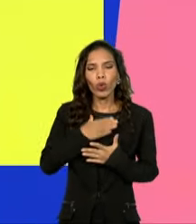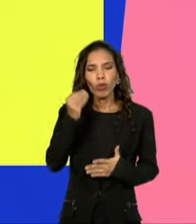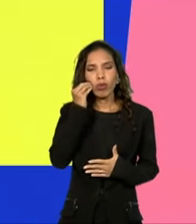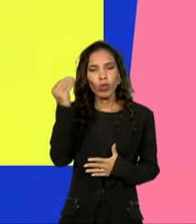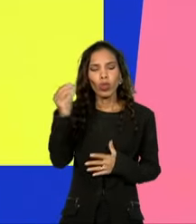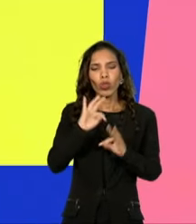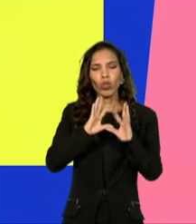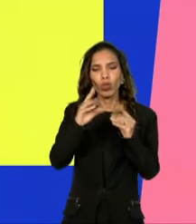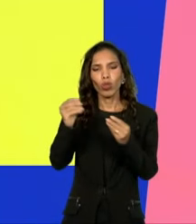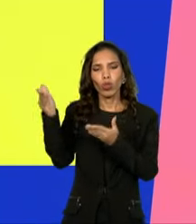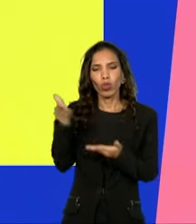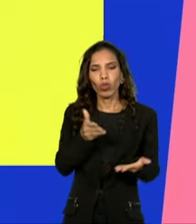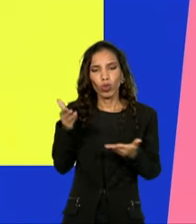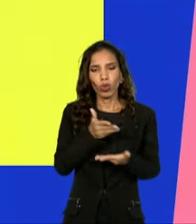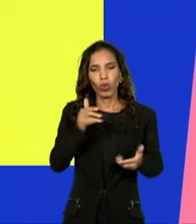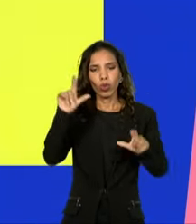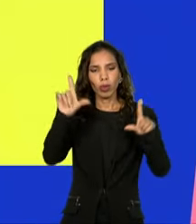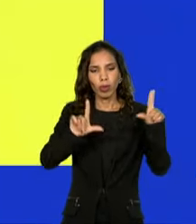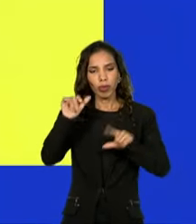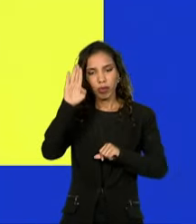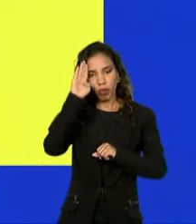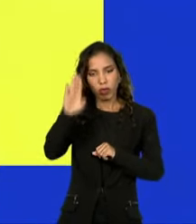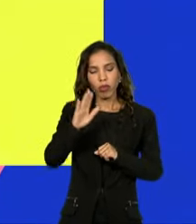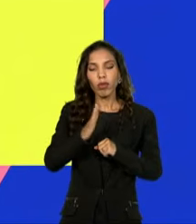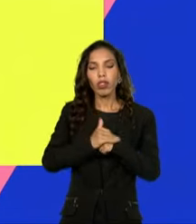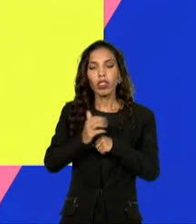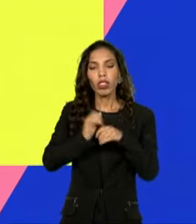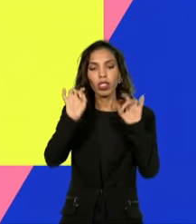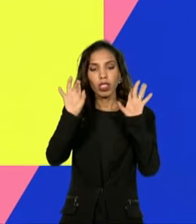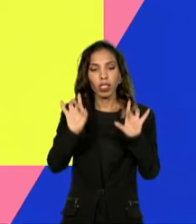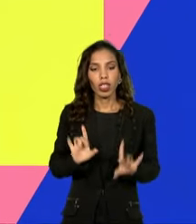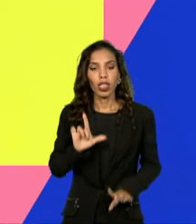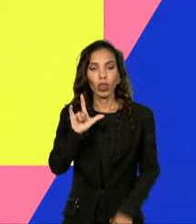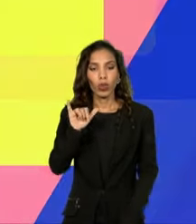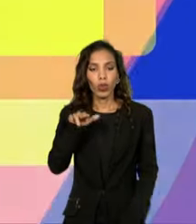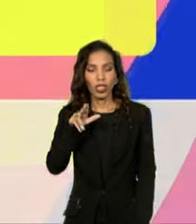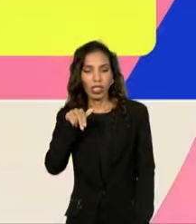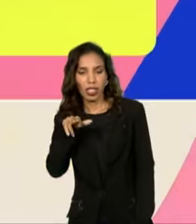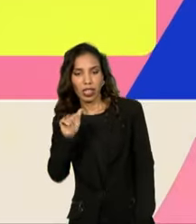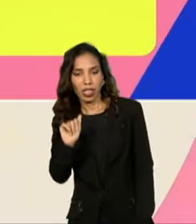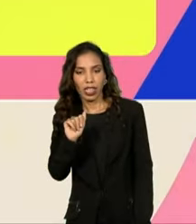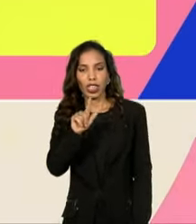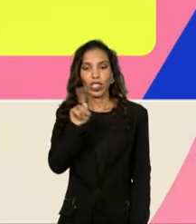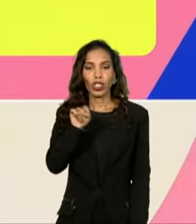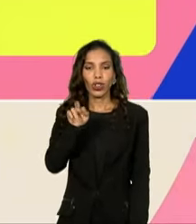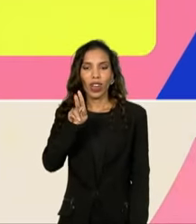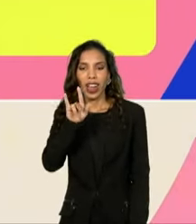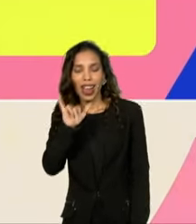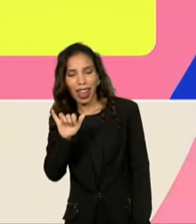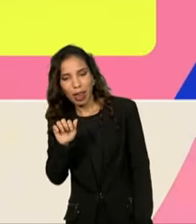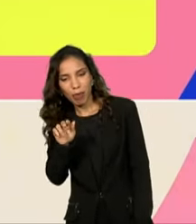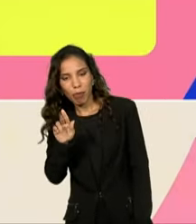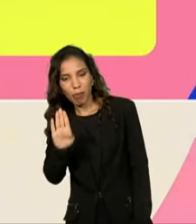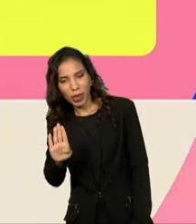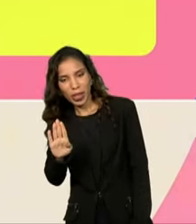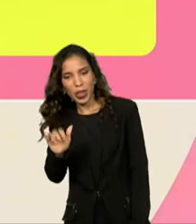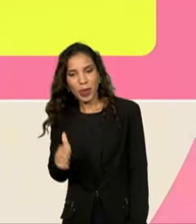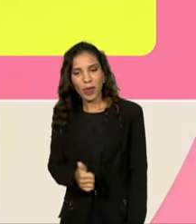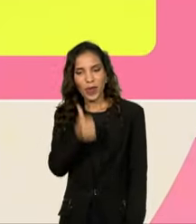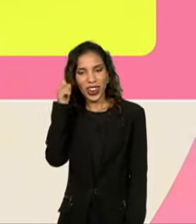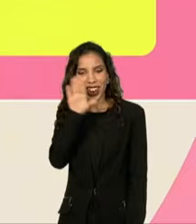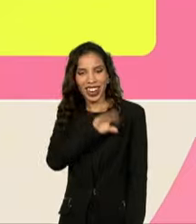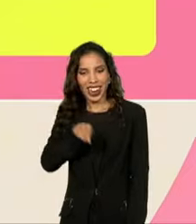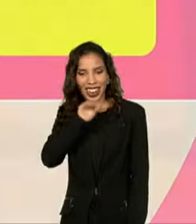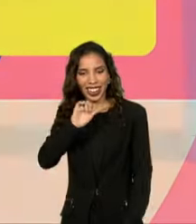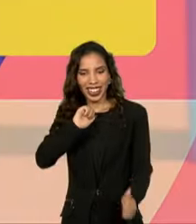todos os convidados de hoje no programa. Principalmente meu carinho especial para Luciana Zogaibe, melhor narradora esportiva do país.